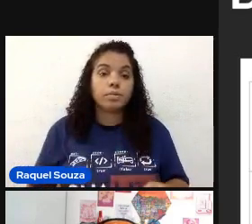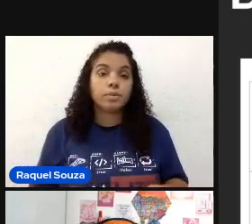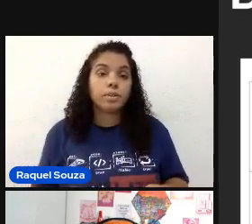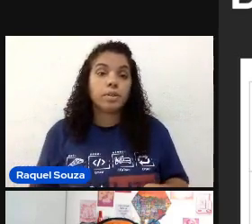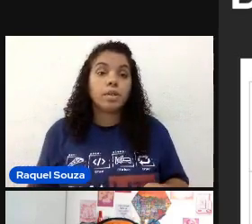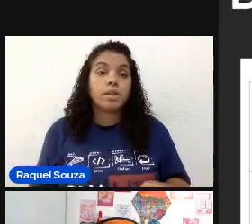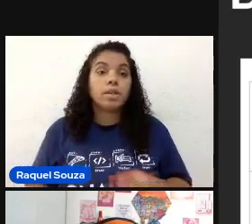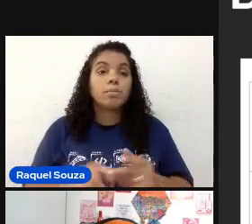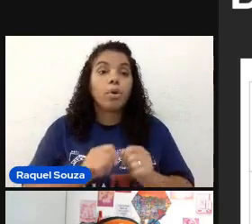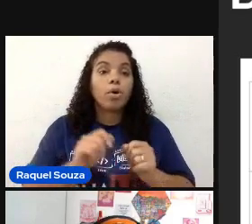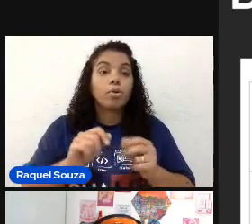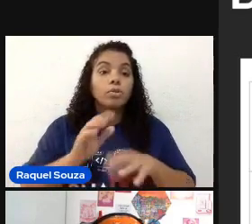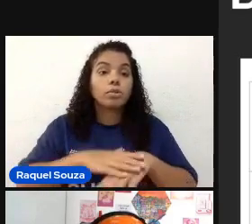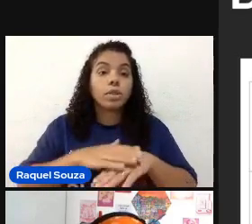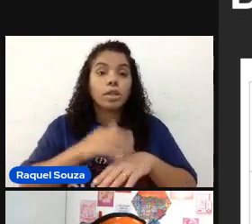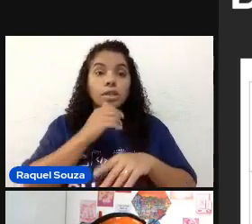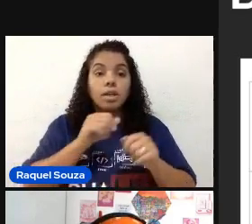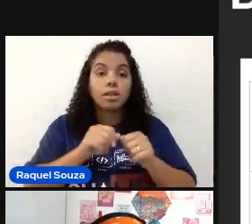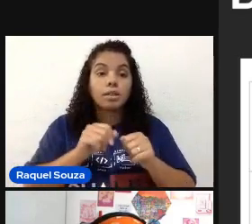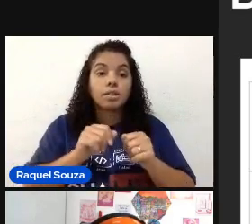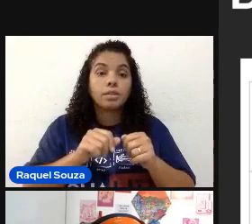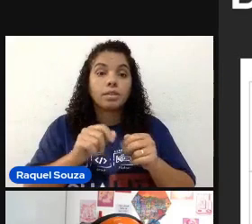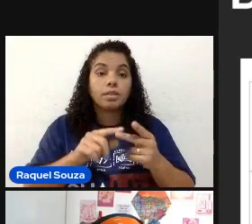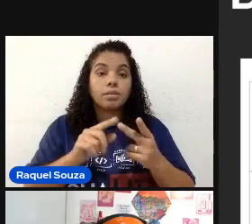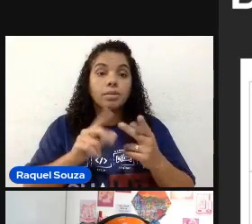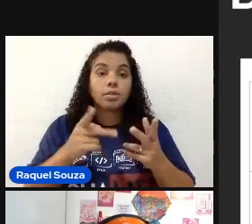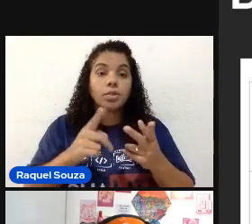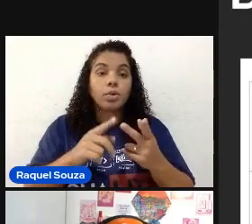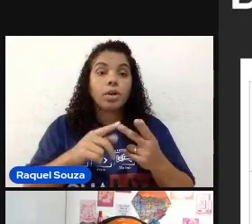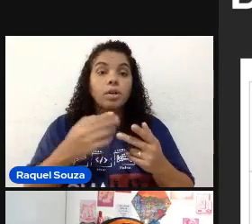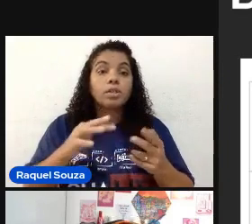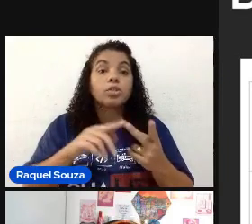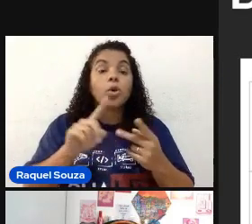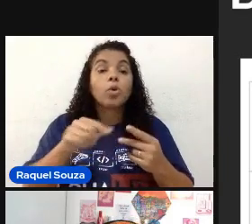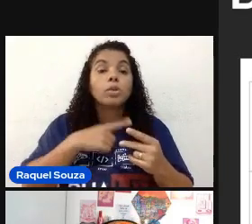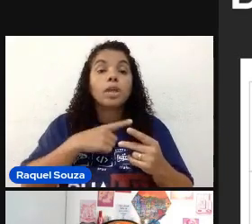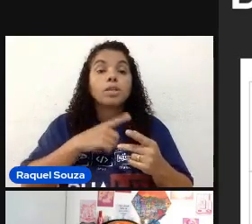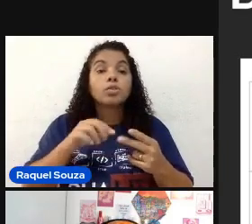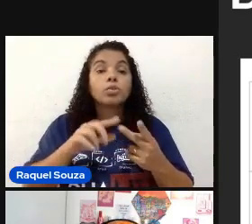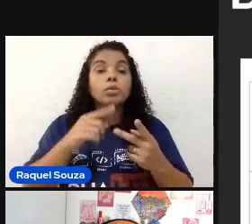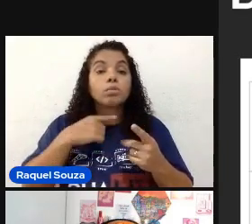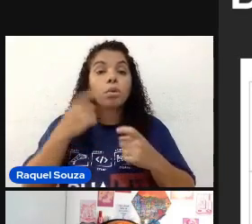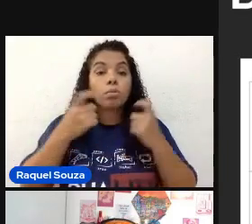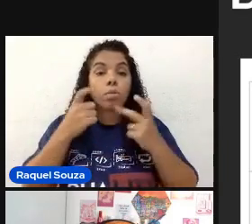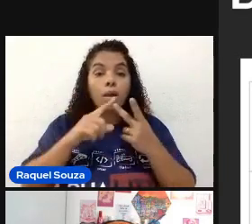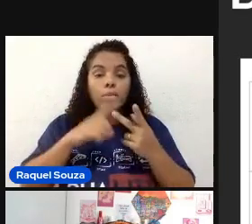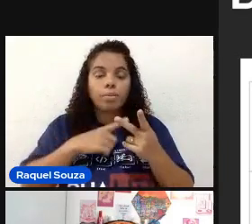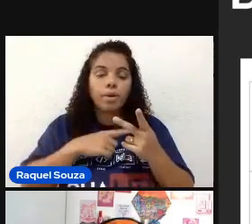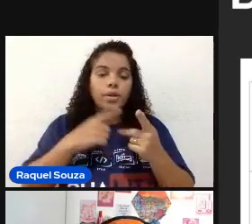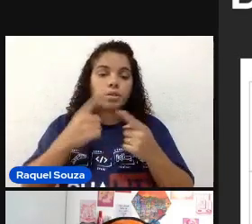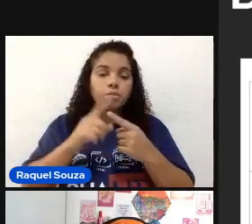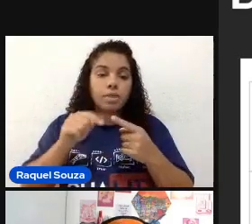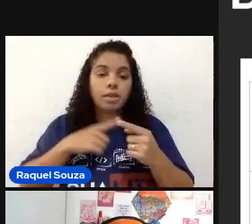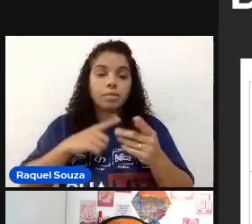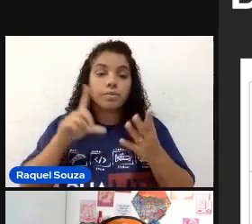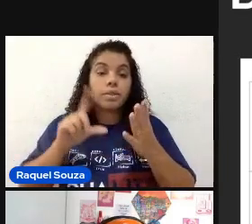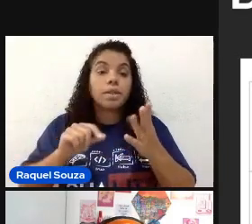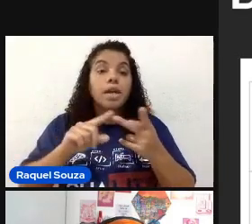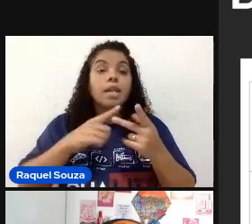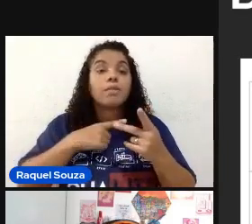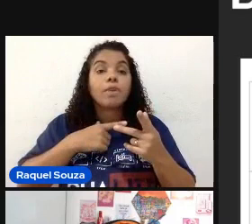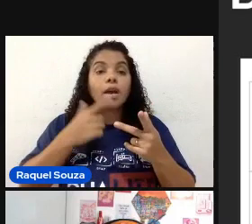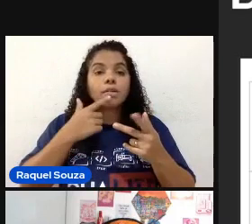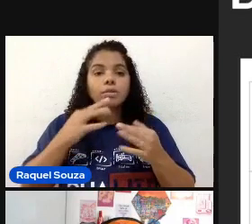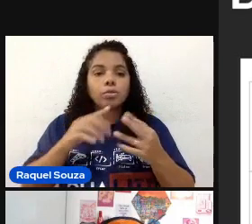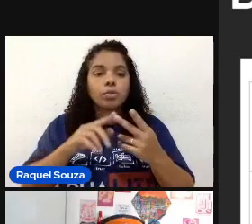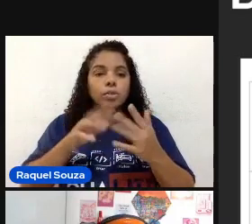como eu, enquanto criador dessa solução, estou preocupado em aliviar a dor desse cliente. Então,